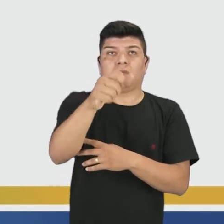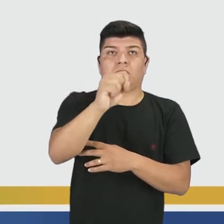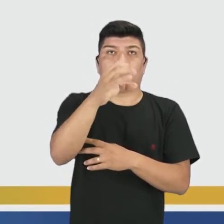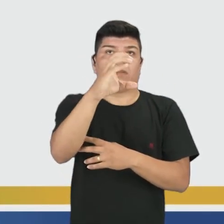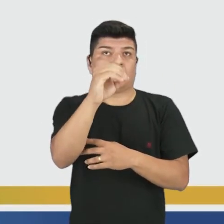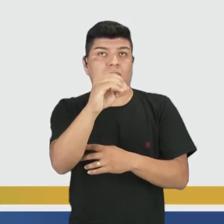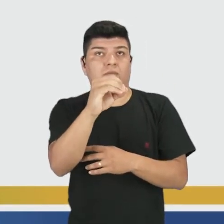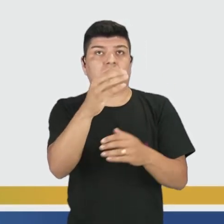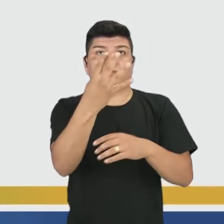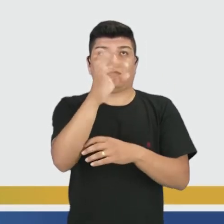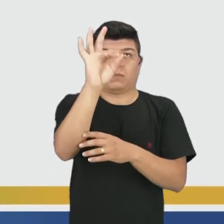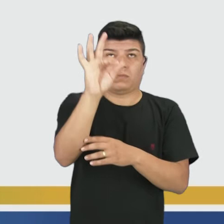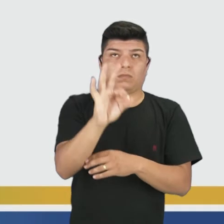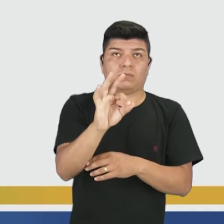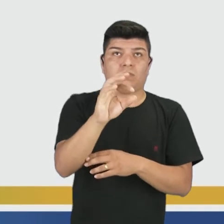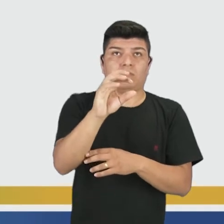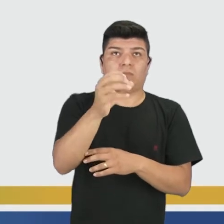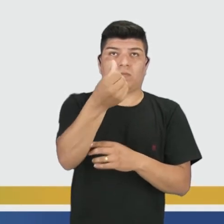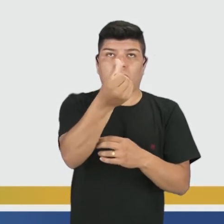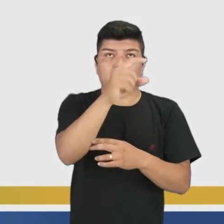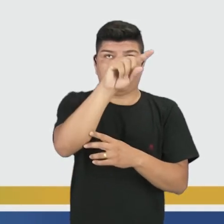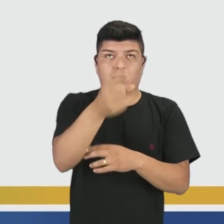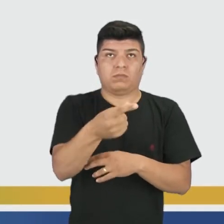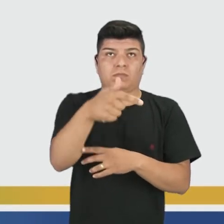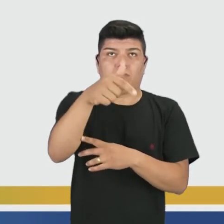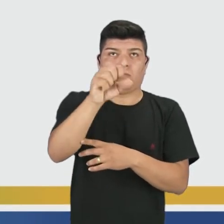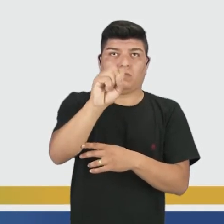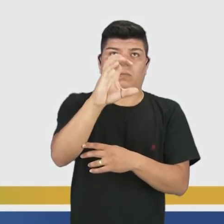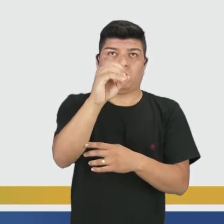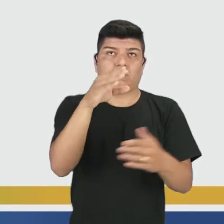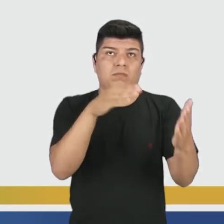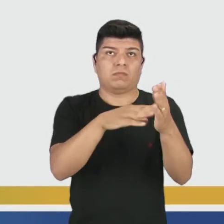6.780. 4%, 6.780 a